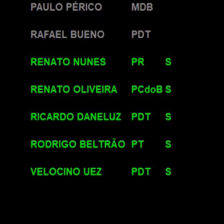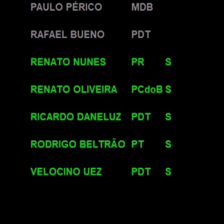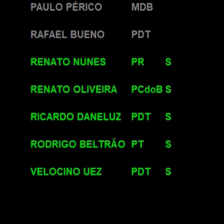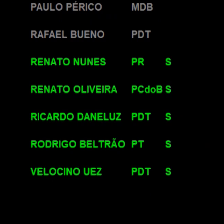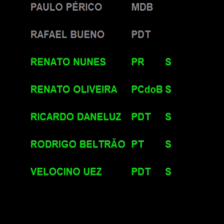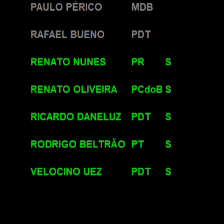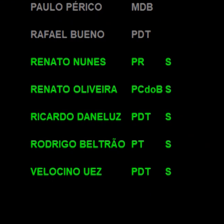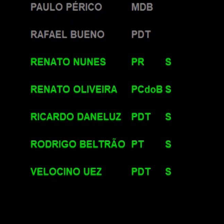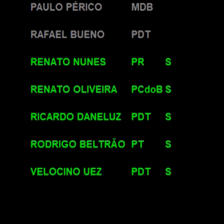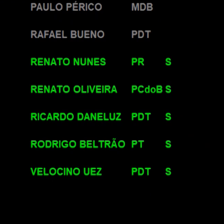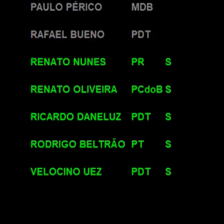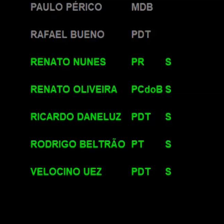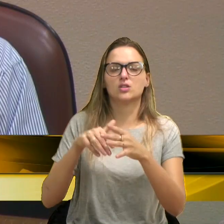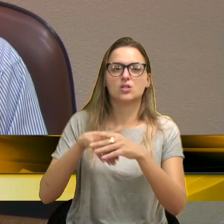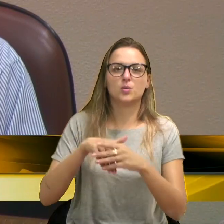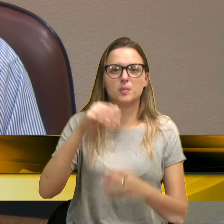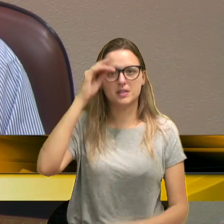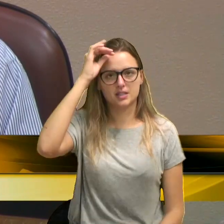Encerrado o registro dos votos.